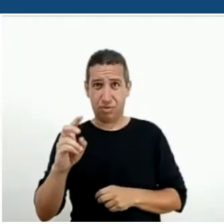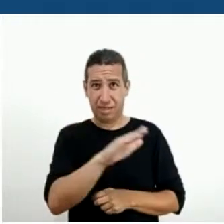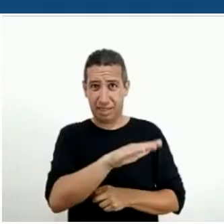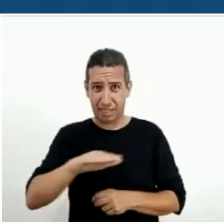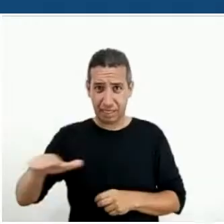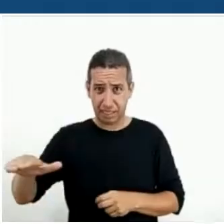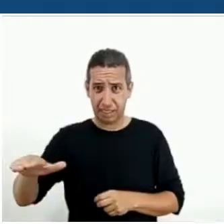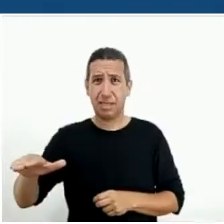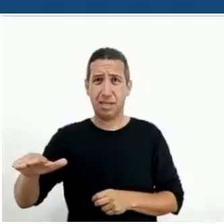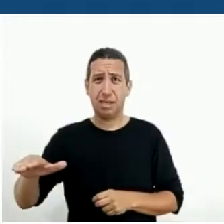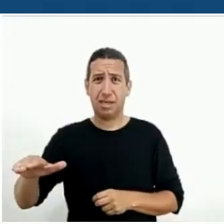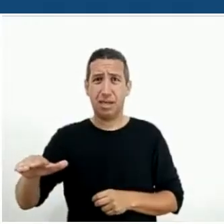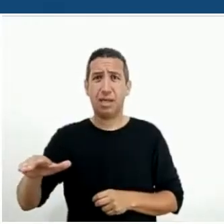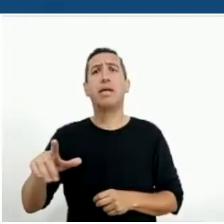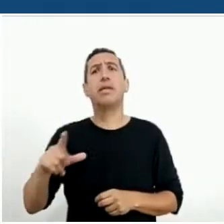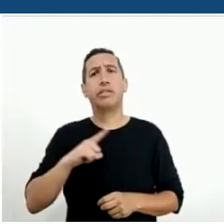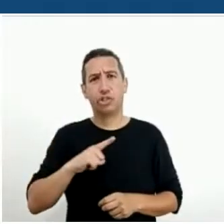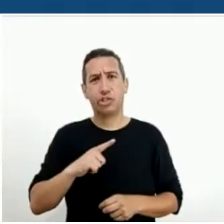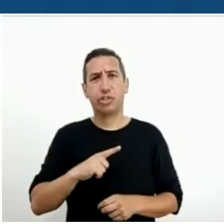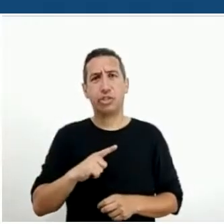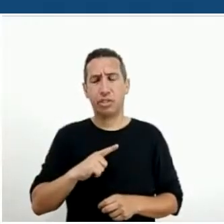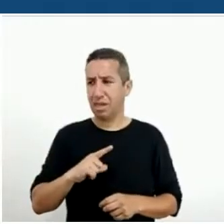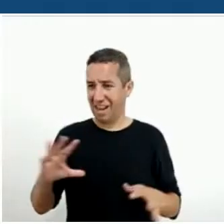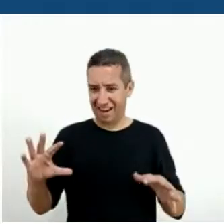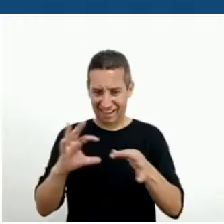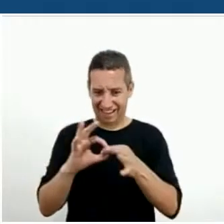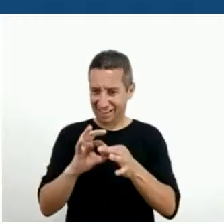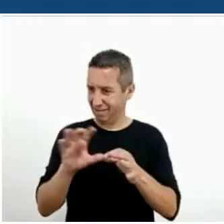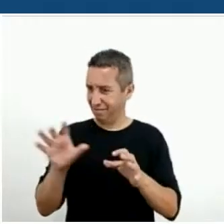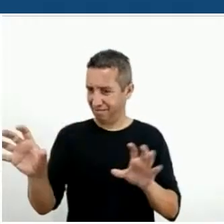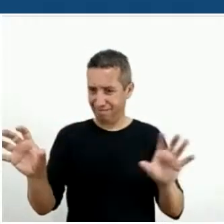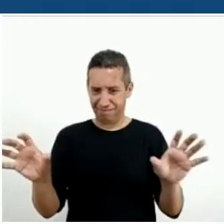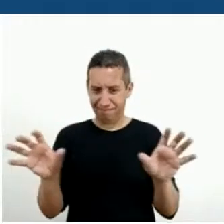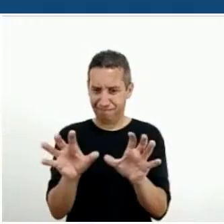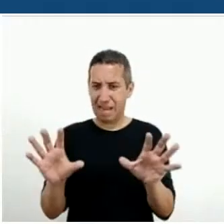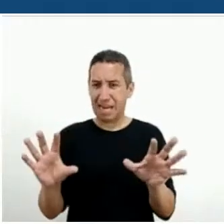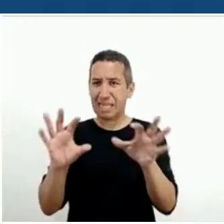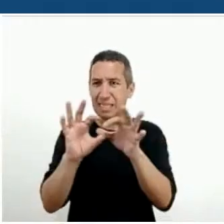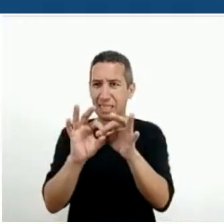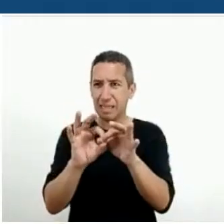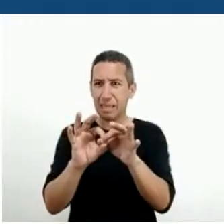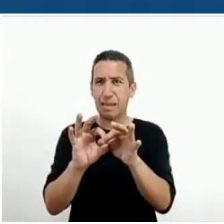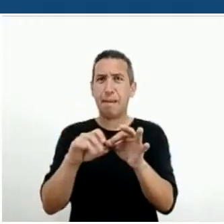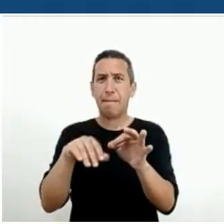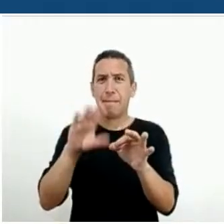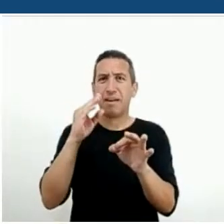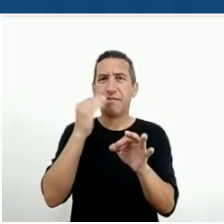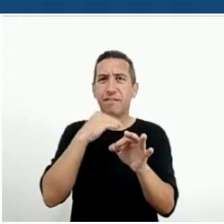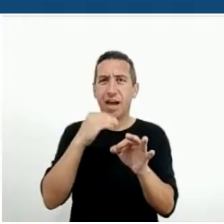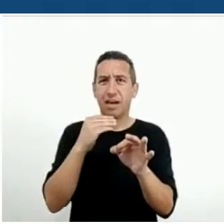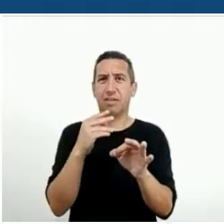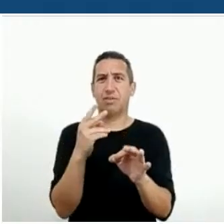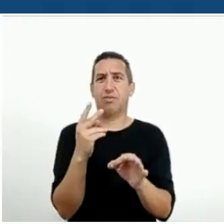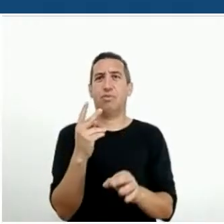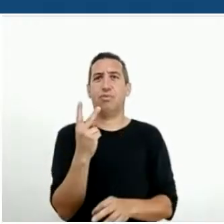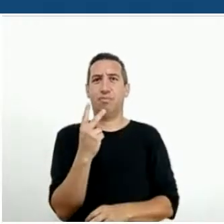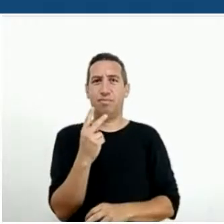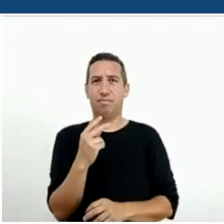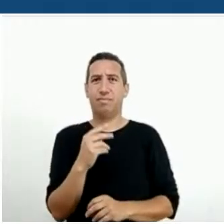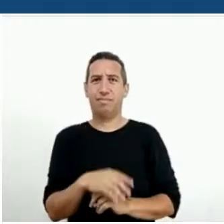as associações do TDAH e autismo foram mais fracas do que os dois sintomas, ou seja, a